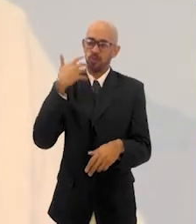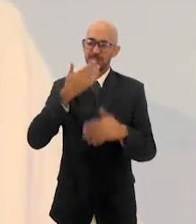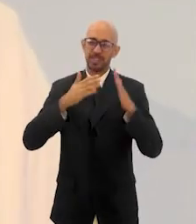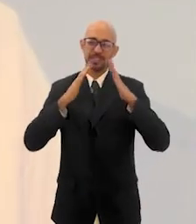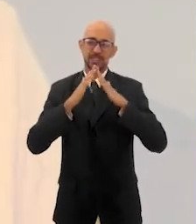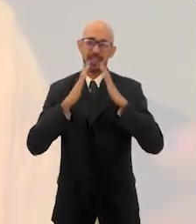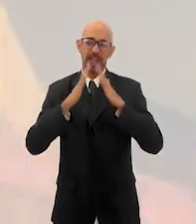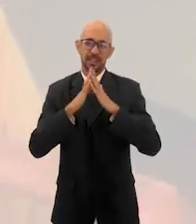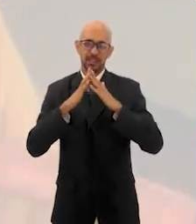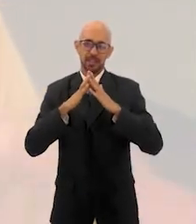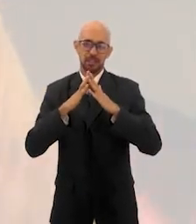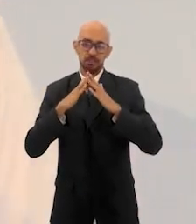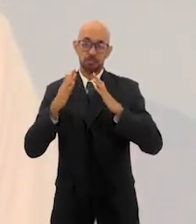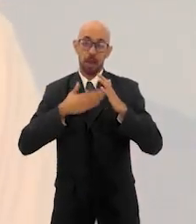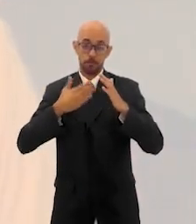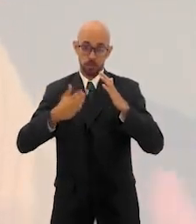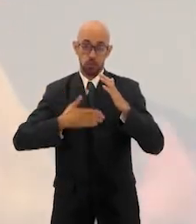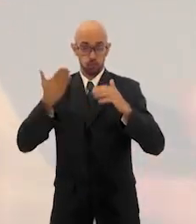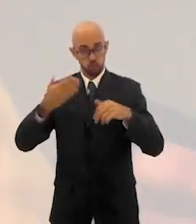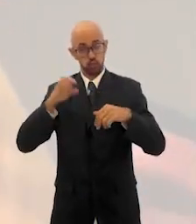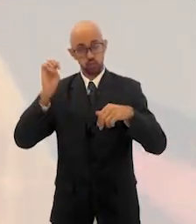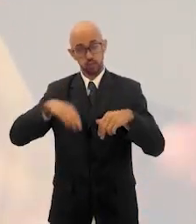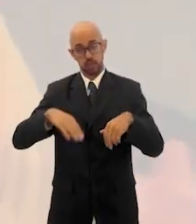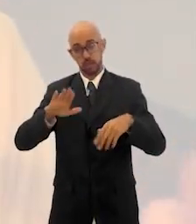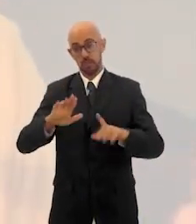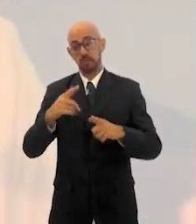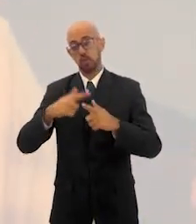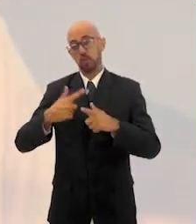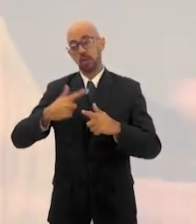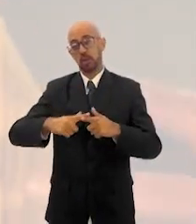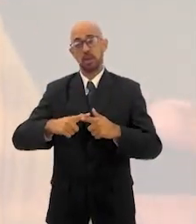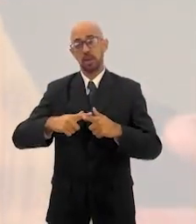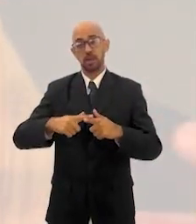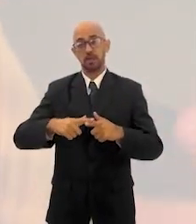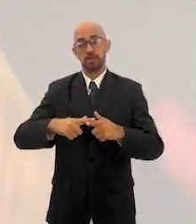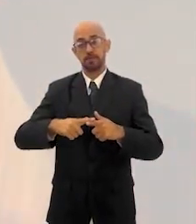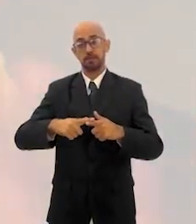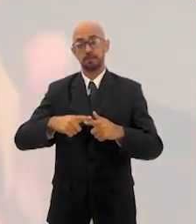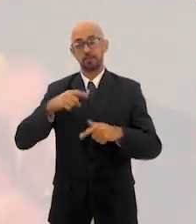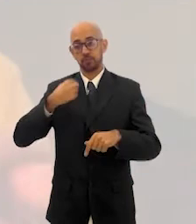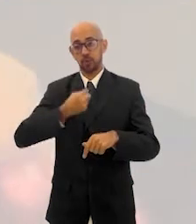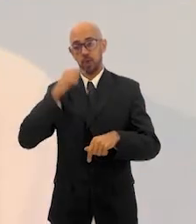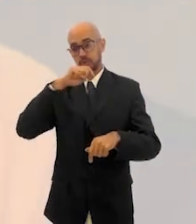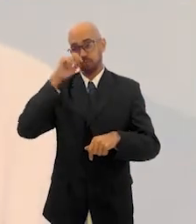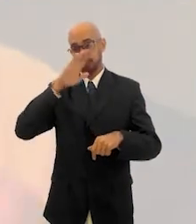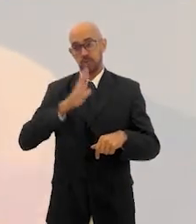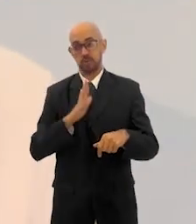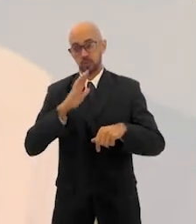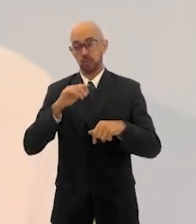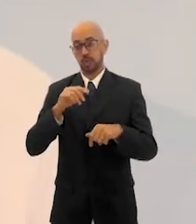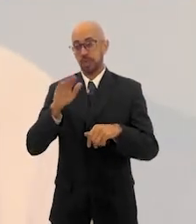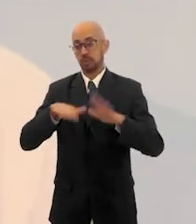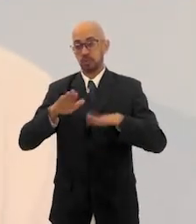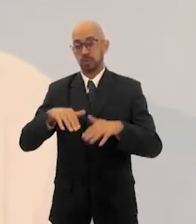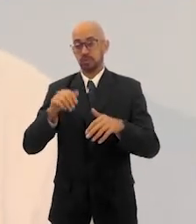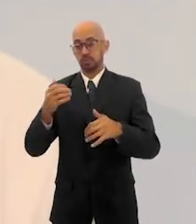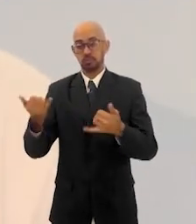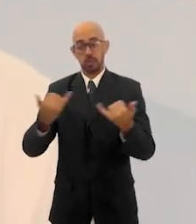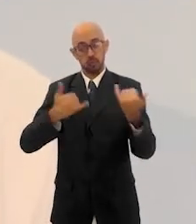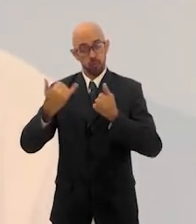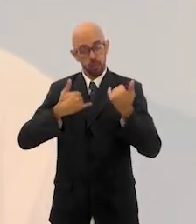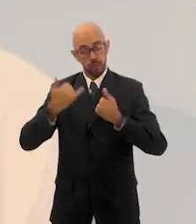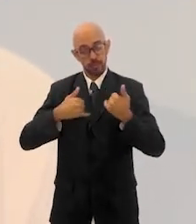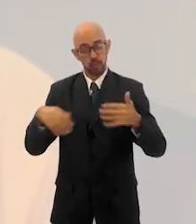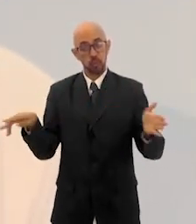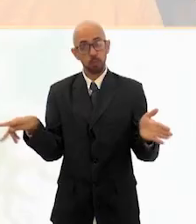Assim, foi um susto para mim, porque a gente não tem tanta informação, nós brasileiros não temos tanta informação sobre o próprio